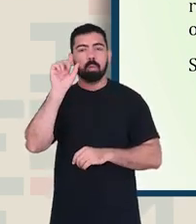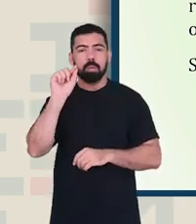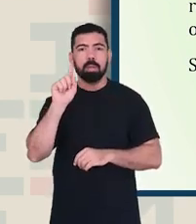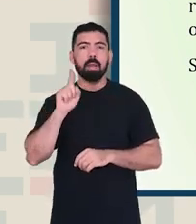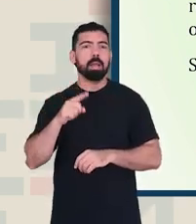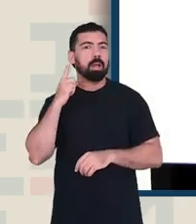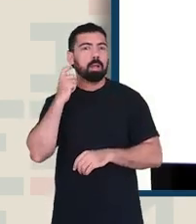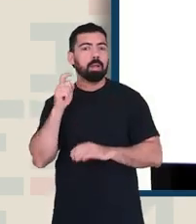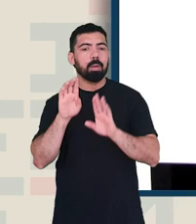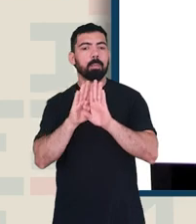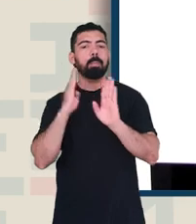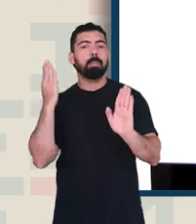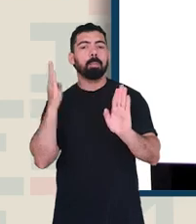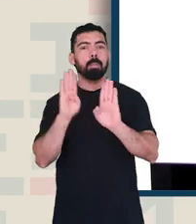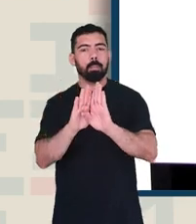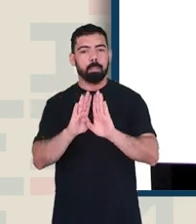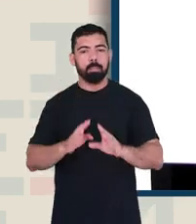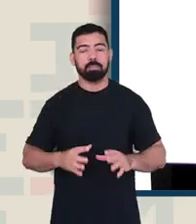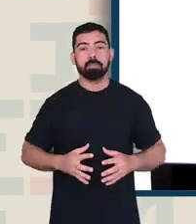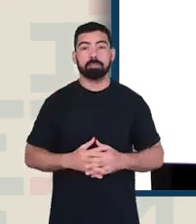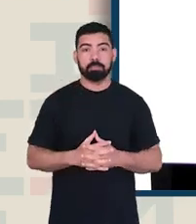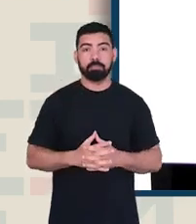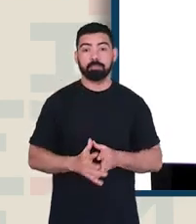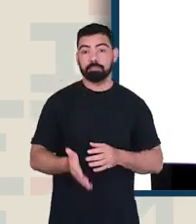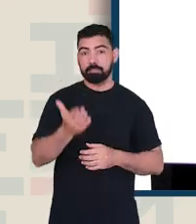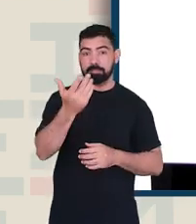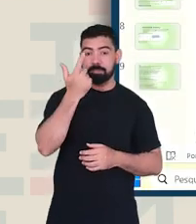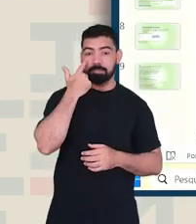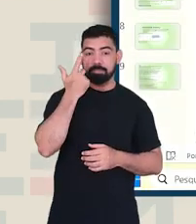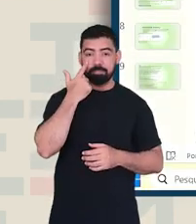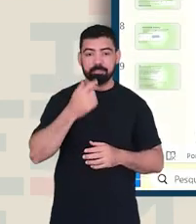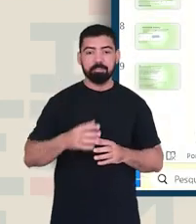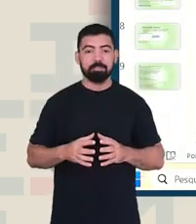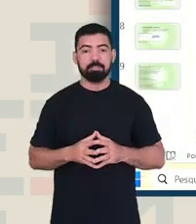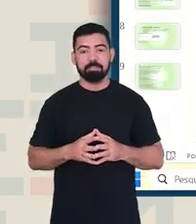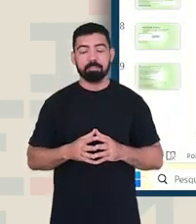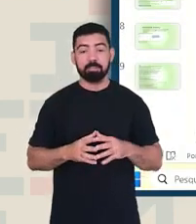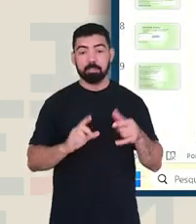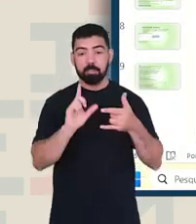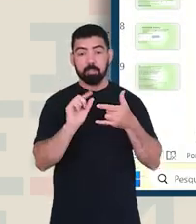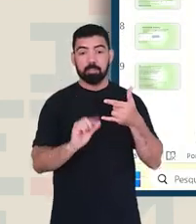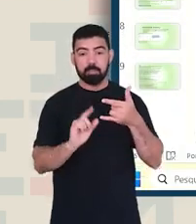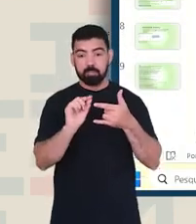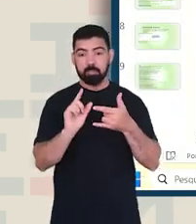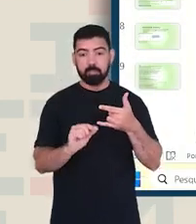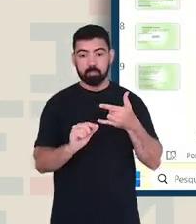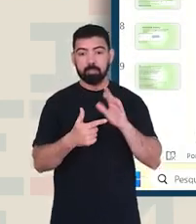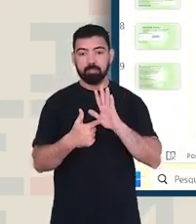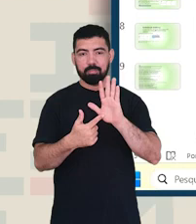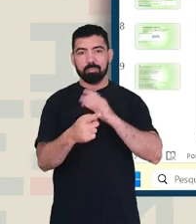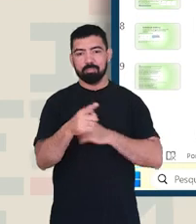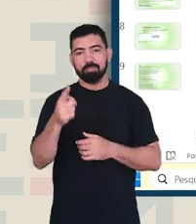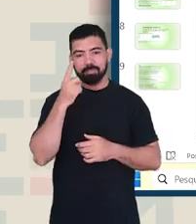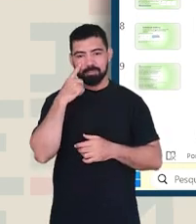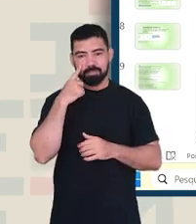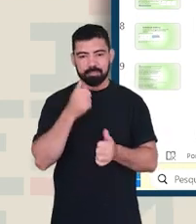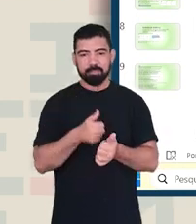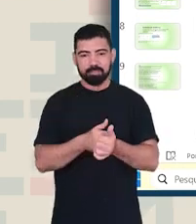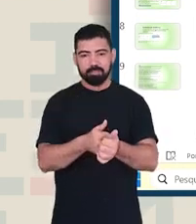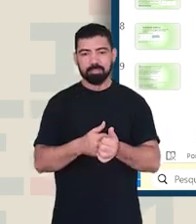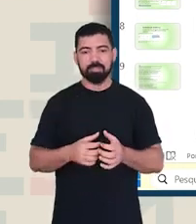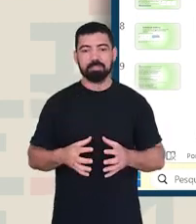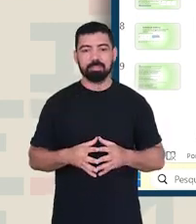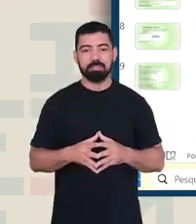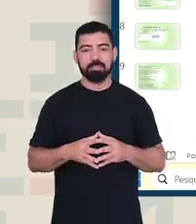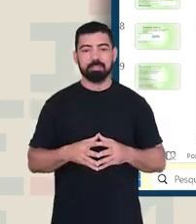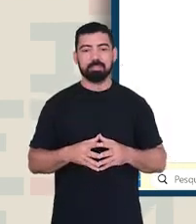com o som da porta. Vamos para YouTube, que está,